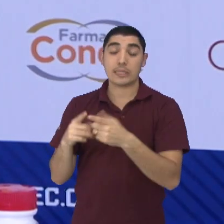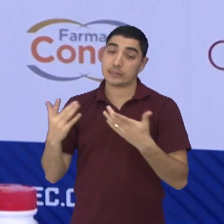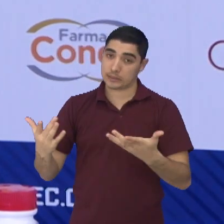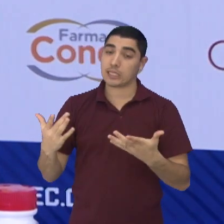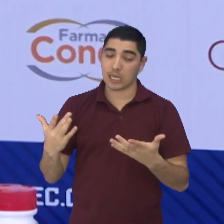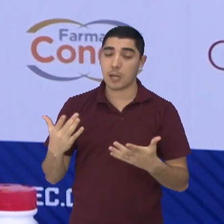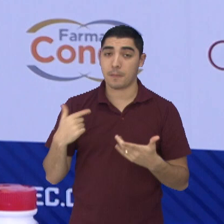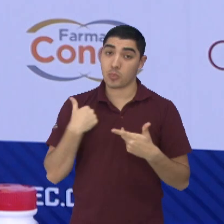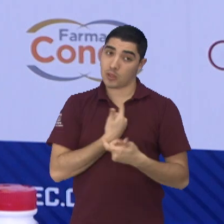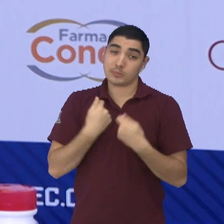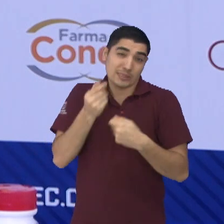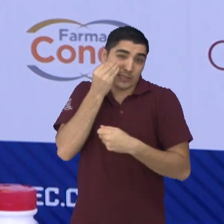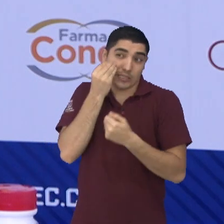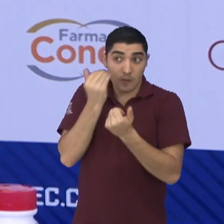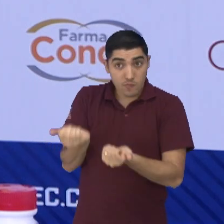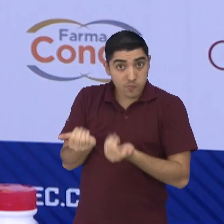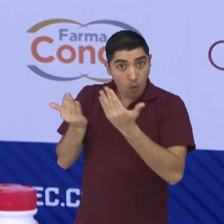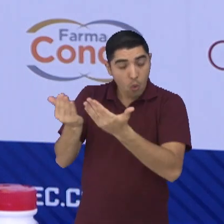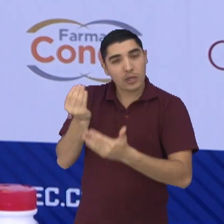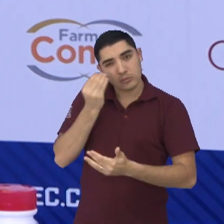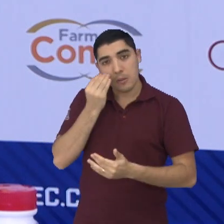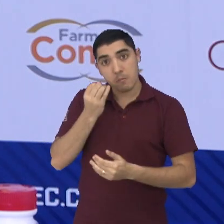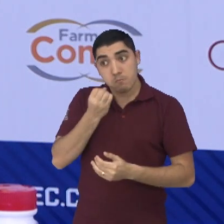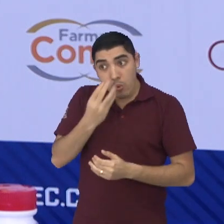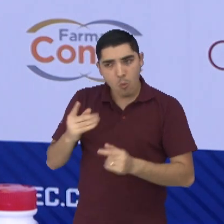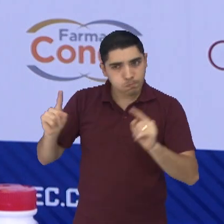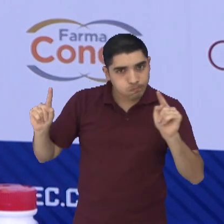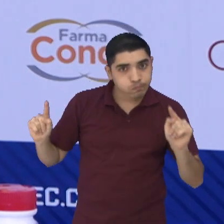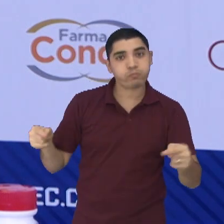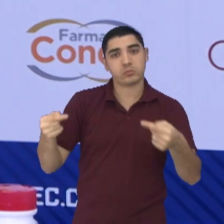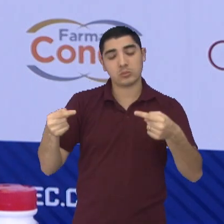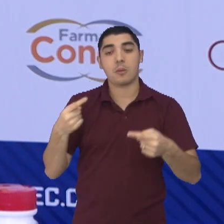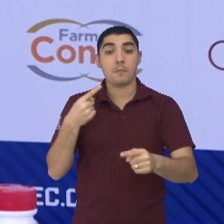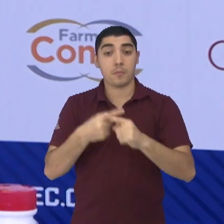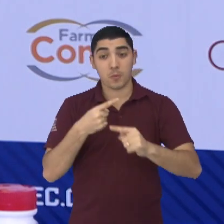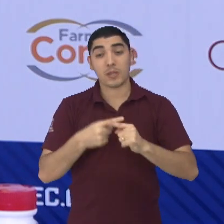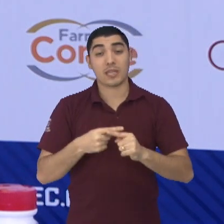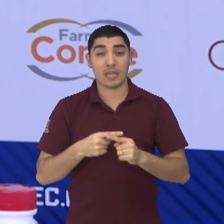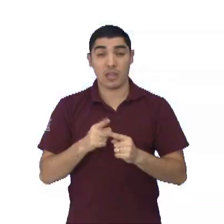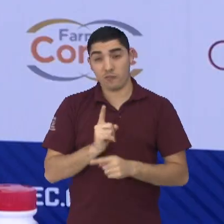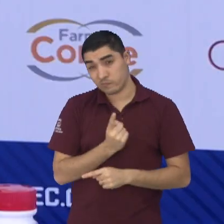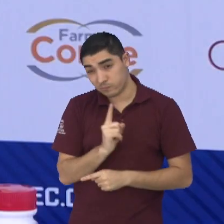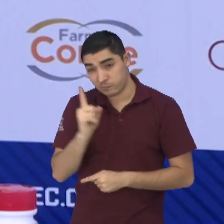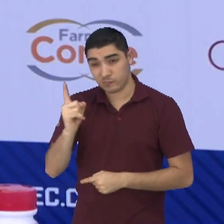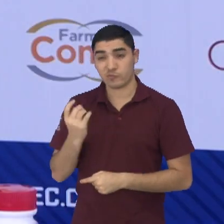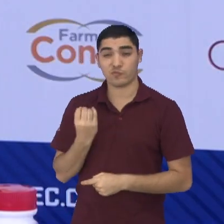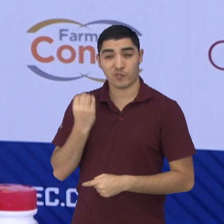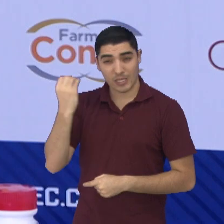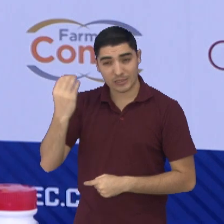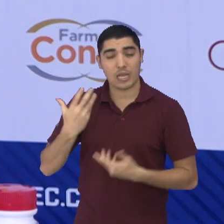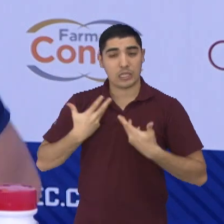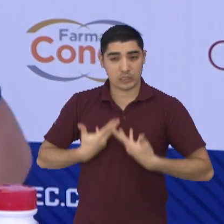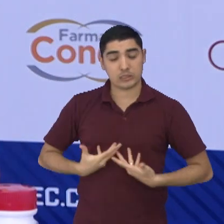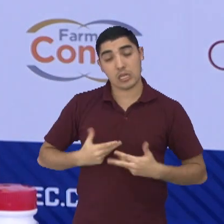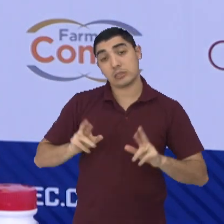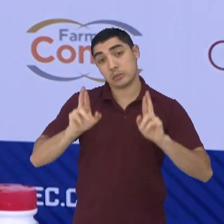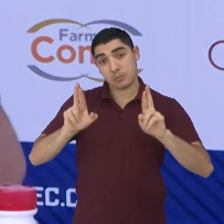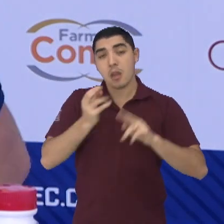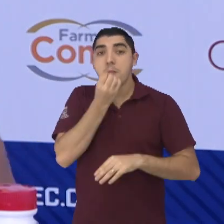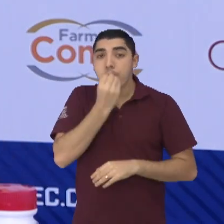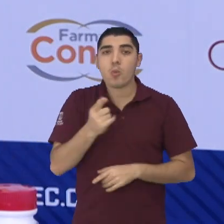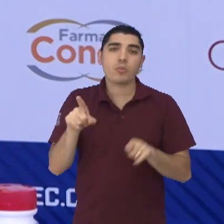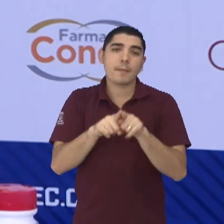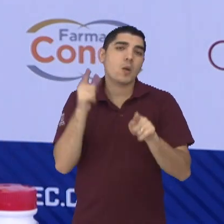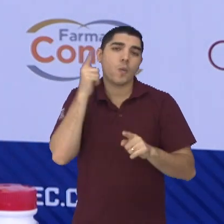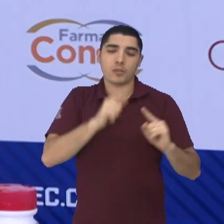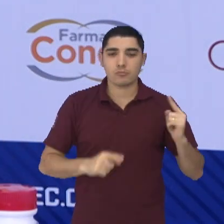temos que ir lá fazer um bom jogo, né? Descansar, porque eu disse da viagem, realmente é uma viagem longa. Que a gente possa fazer uma boa viagem também,